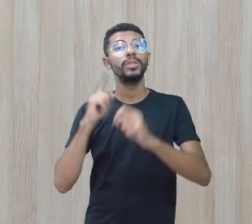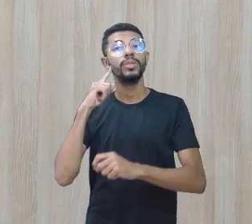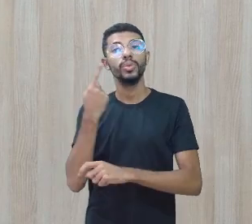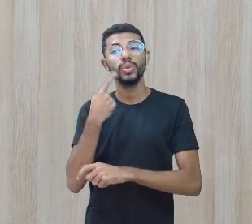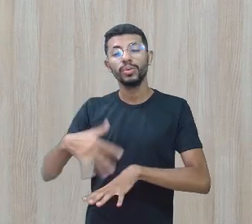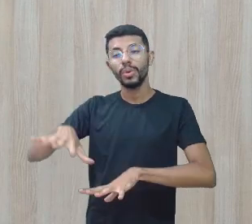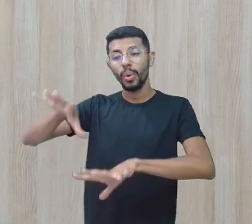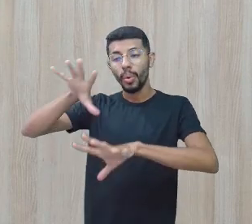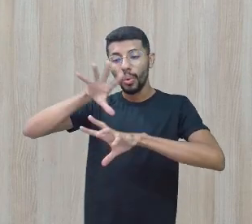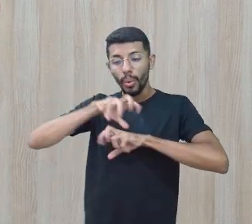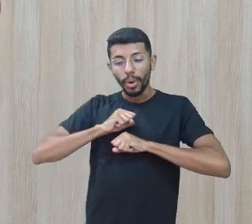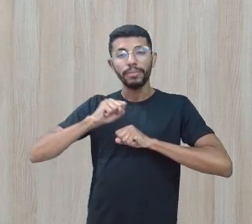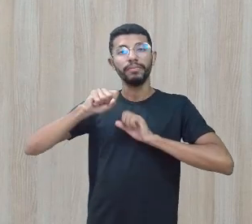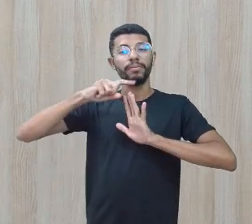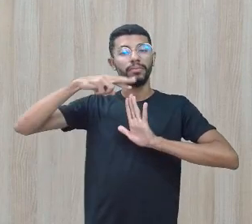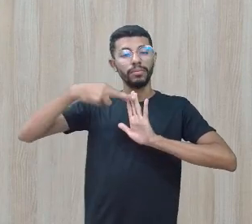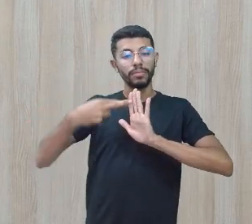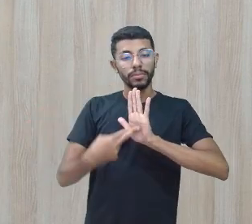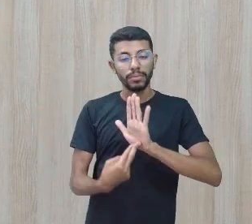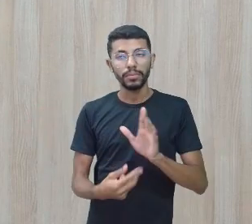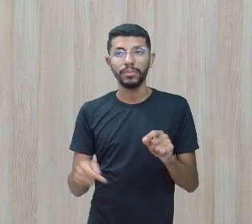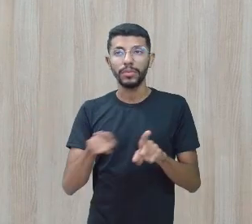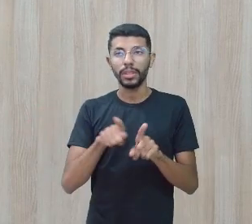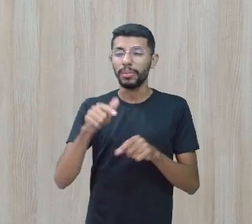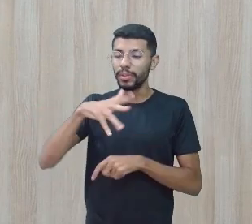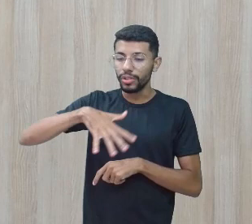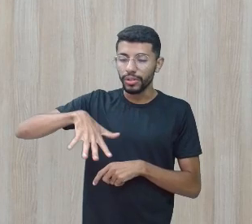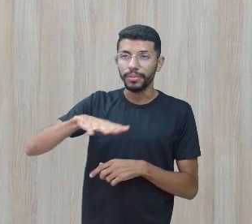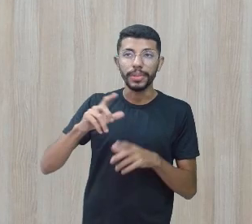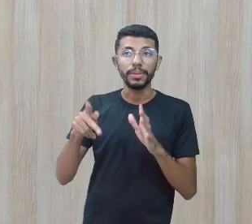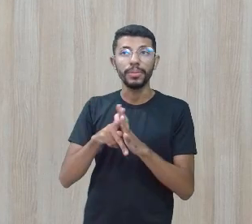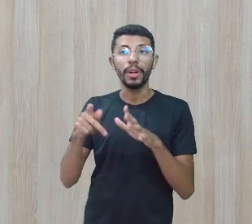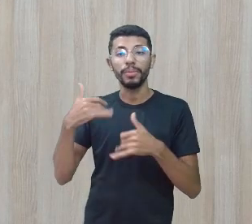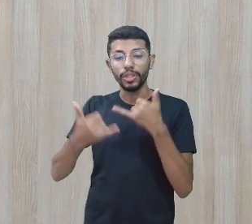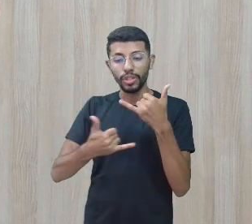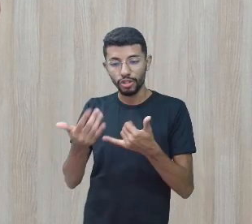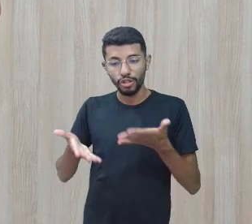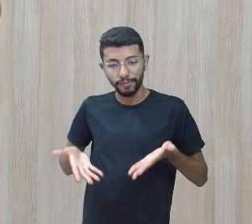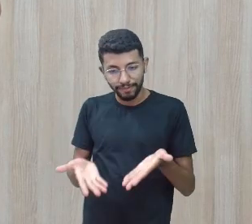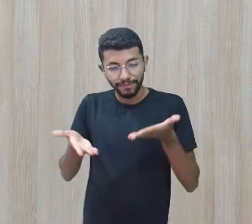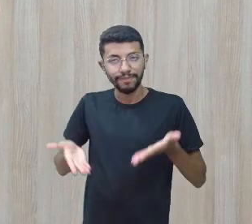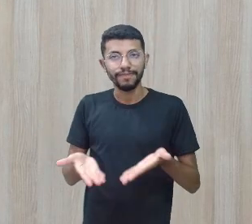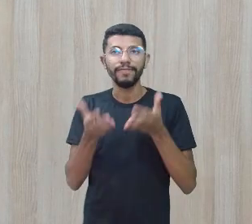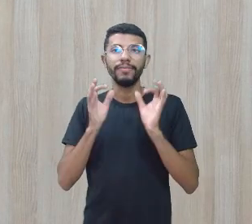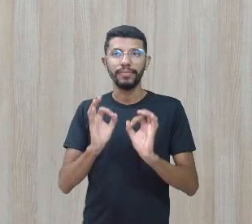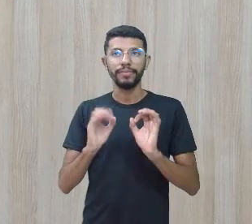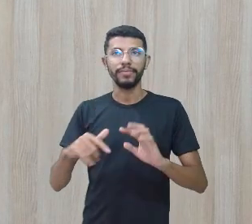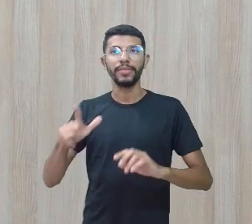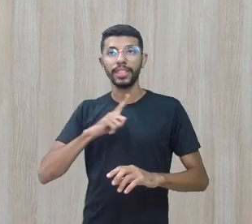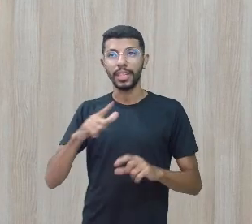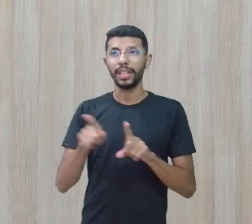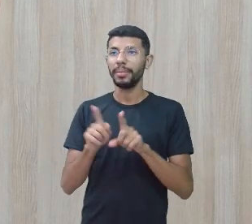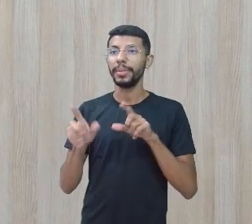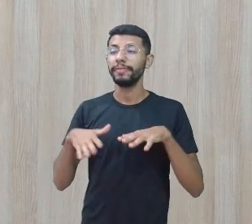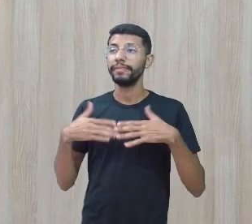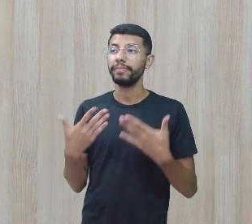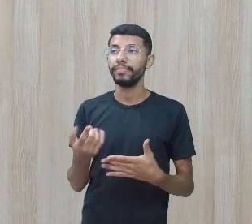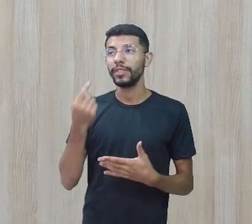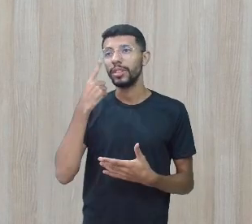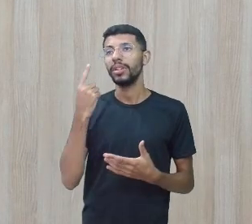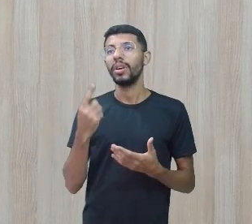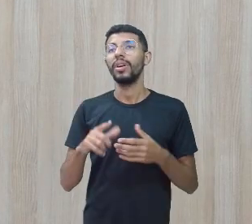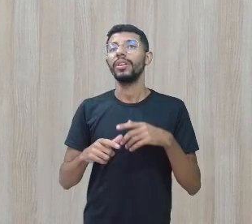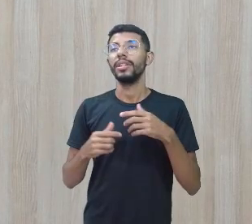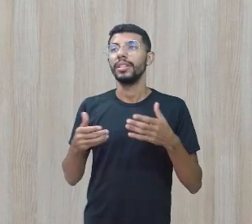todas essas regras, esses passos que os jogos proporcionam e têm. Então,